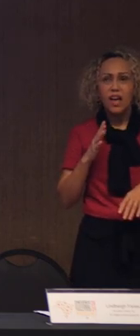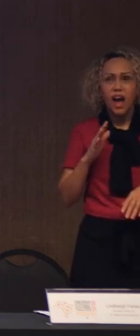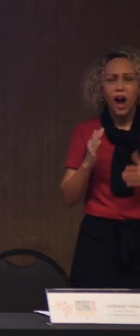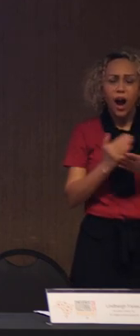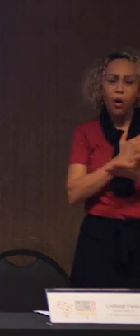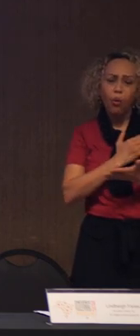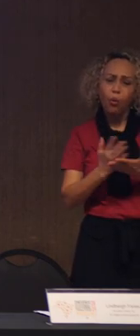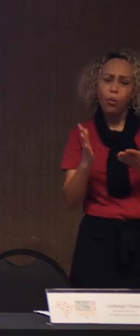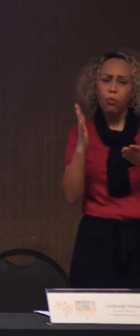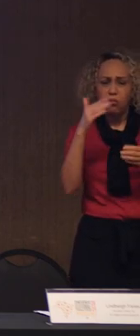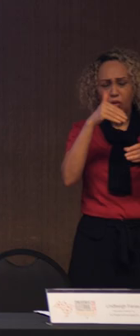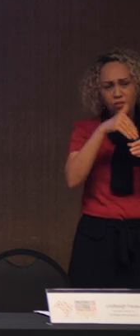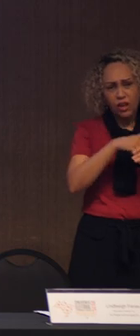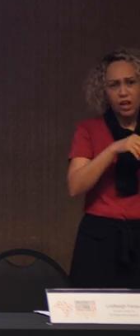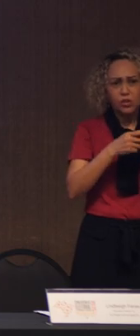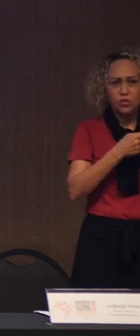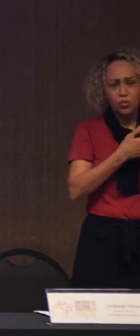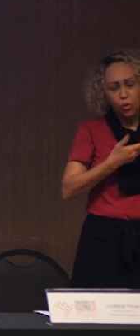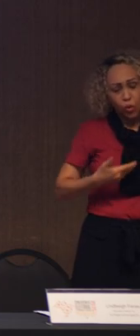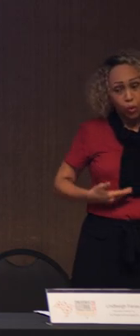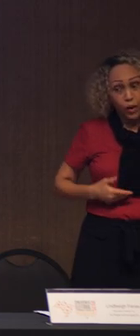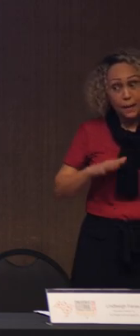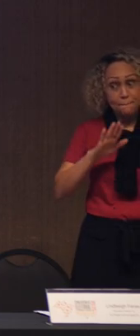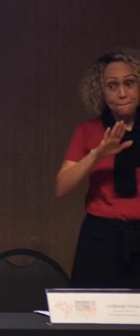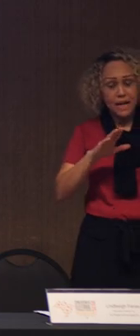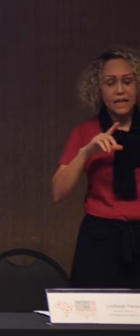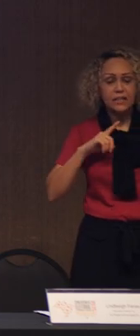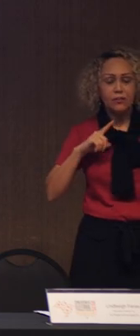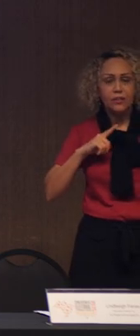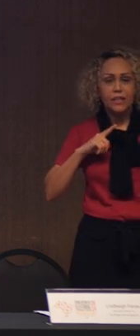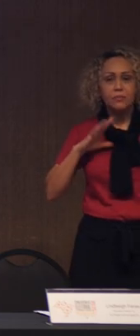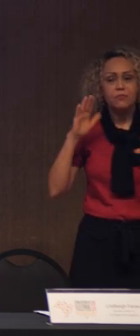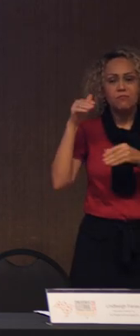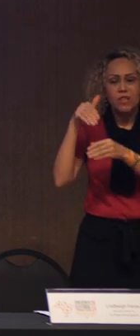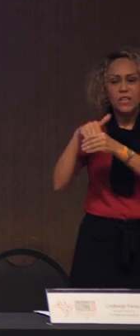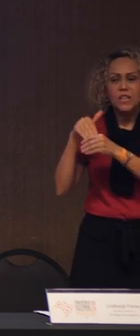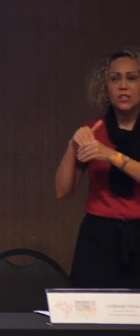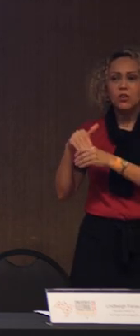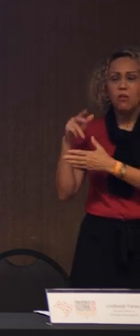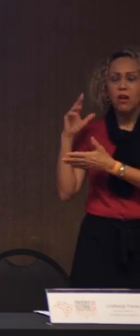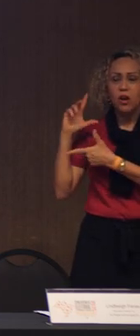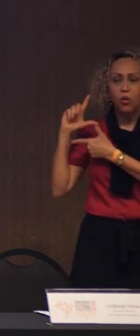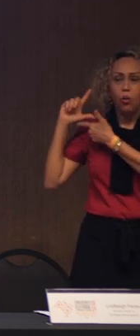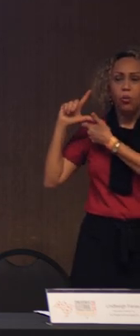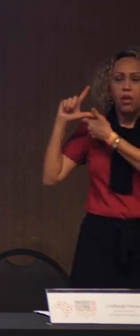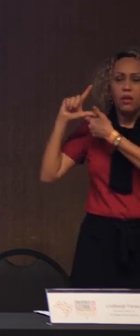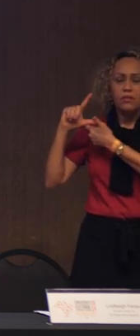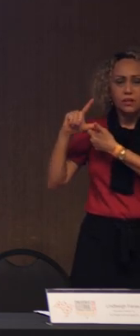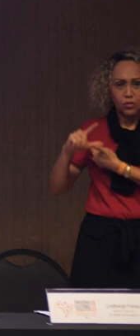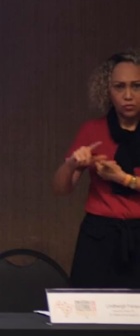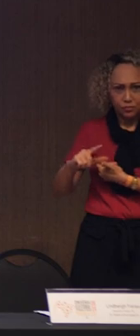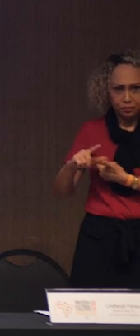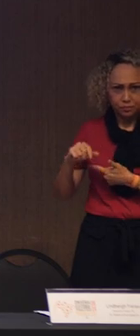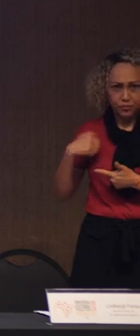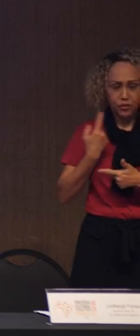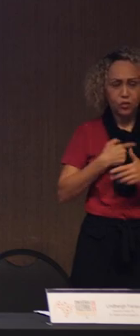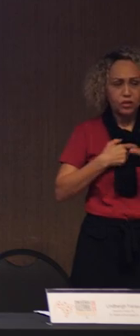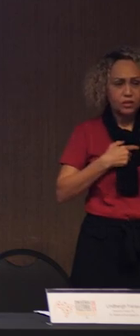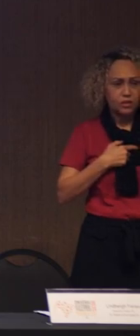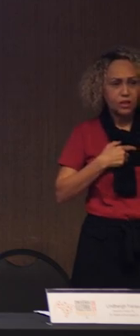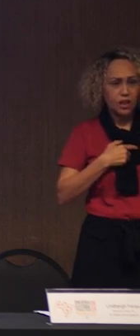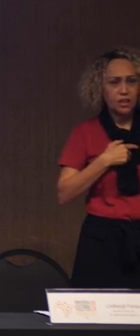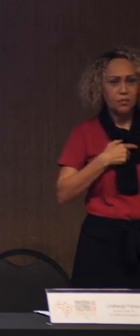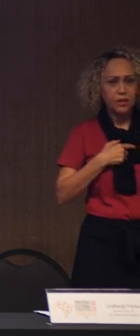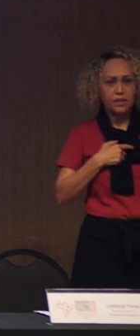Então, foi o PT que ensinou a esquerda brasileira a construir um projeto histórico, nosso